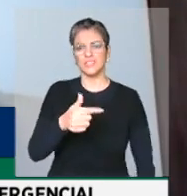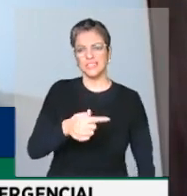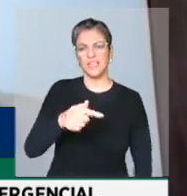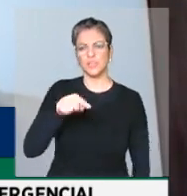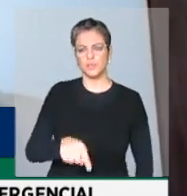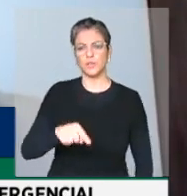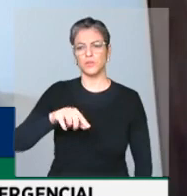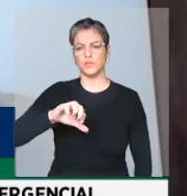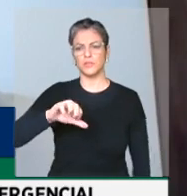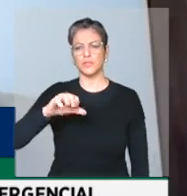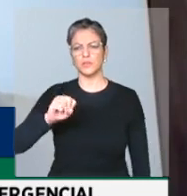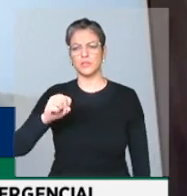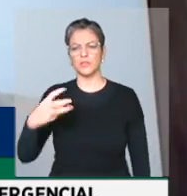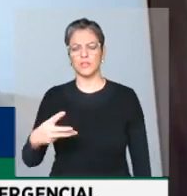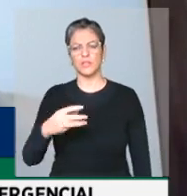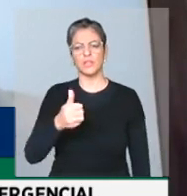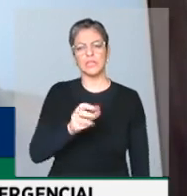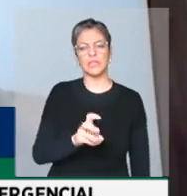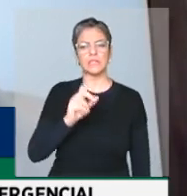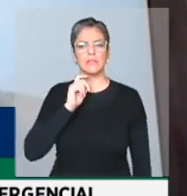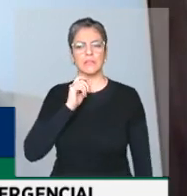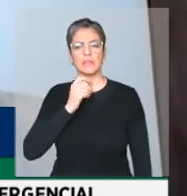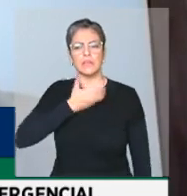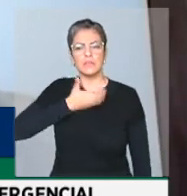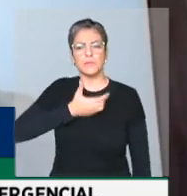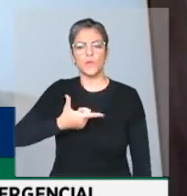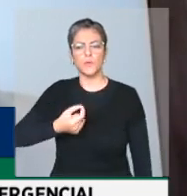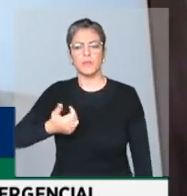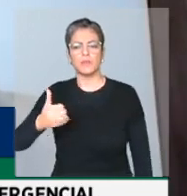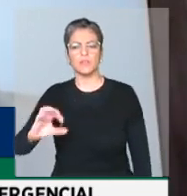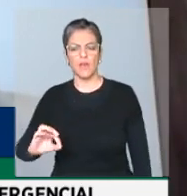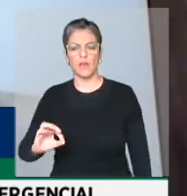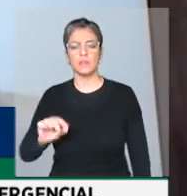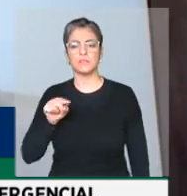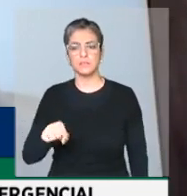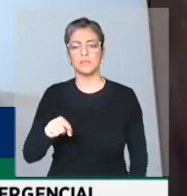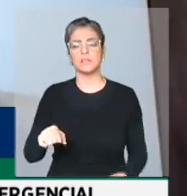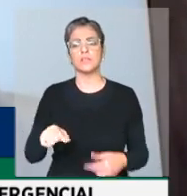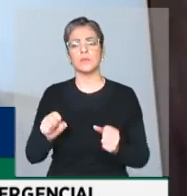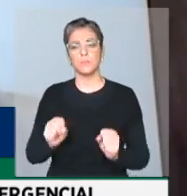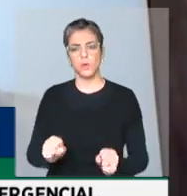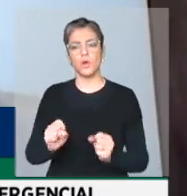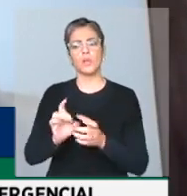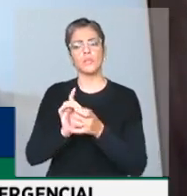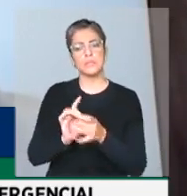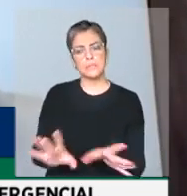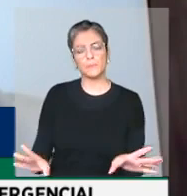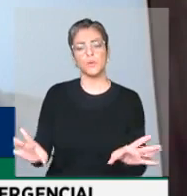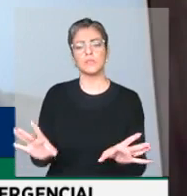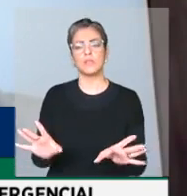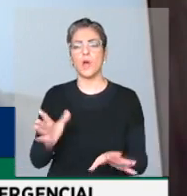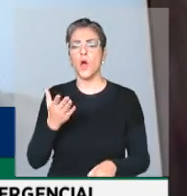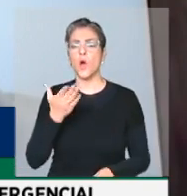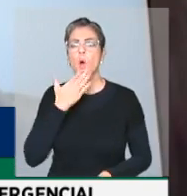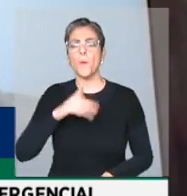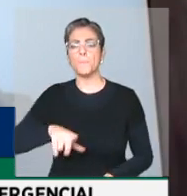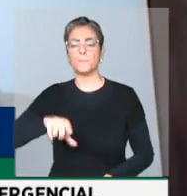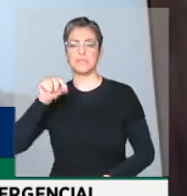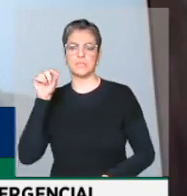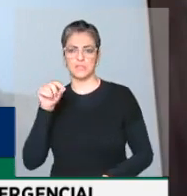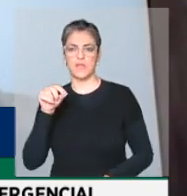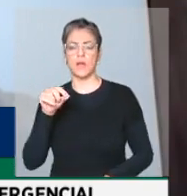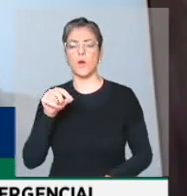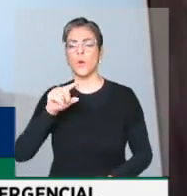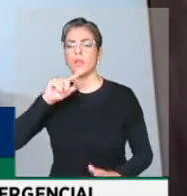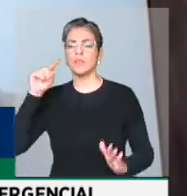7.393, de 15 de dezembro de 2010, disponibilizará opção de atendimento específico para as denúncias